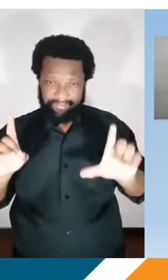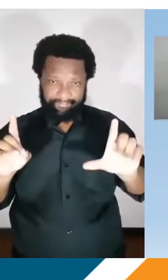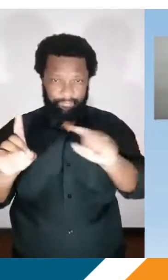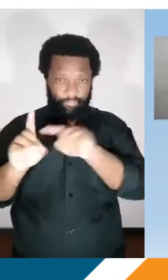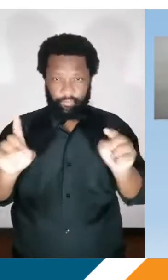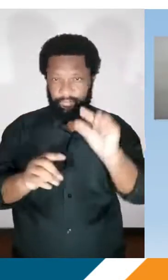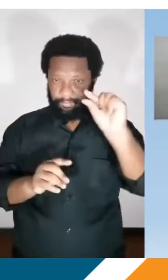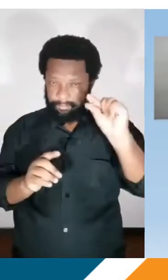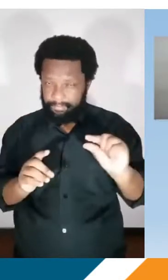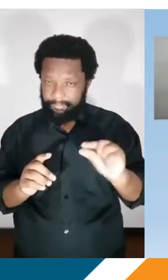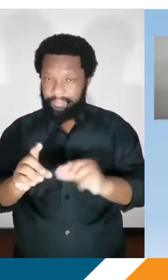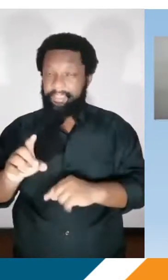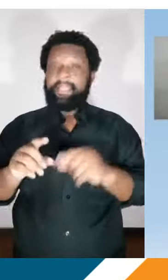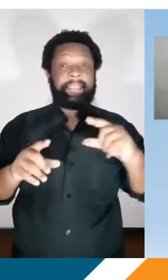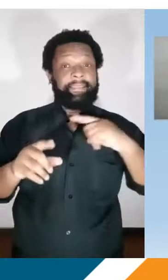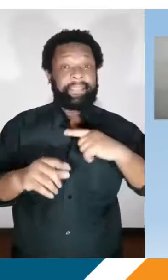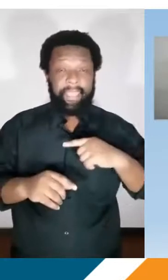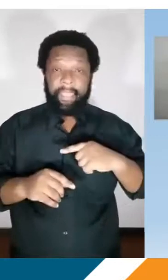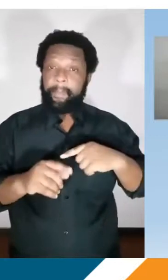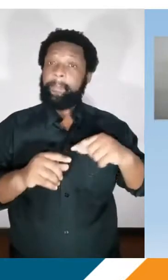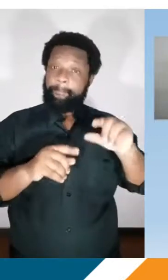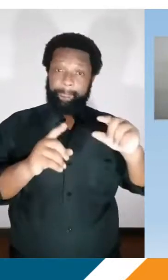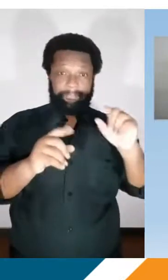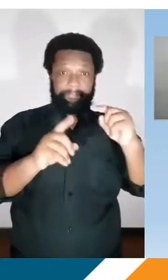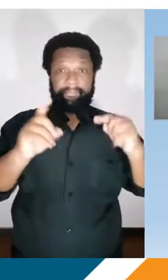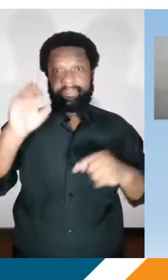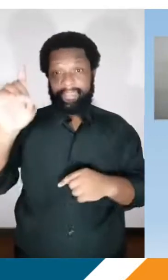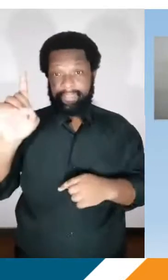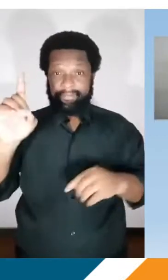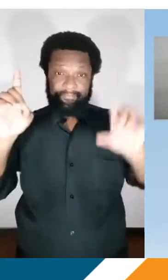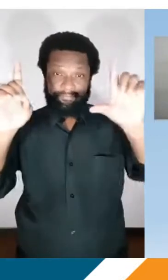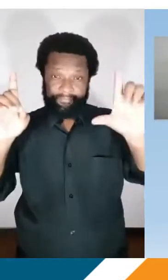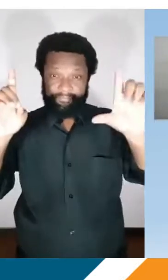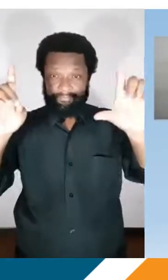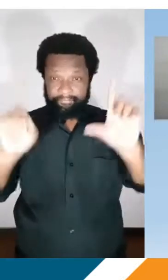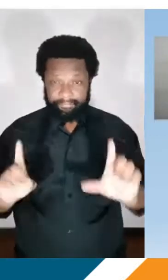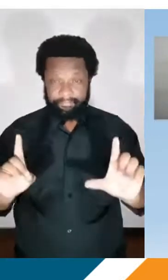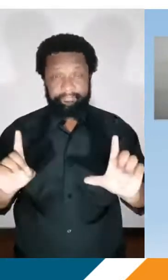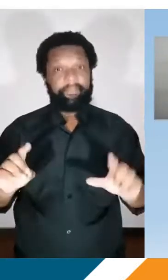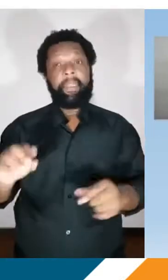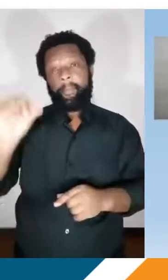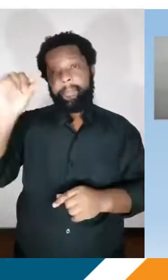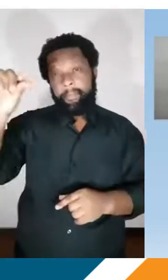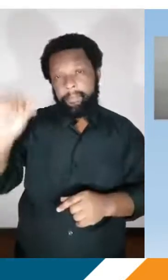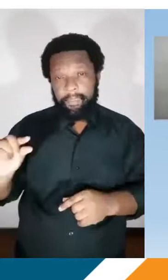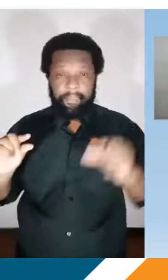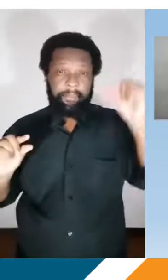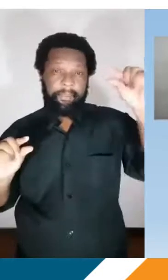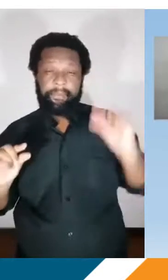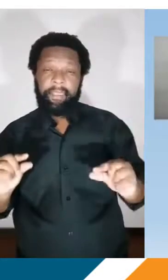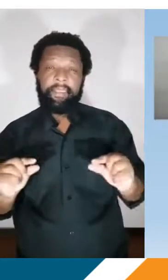Lzinho, por exemplo, você repare que eu tenho tanto metade Dzinho quanto metade Lzinho, né? Então, isso